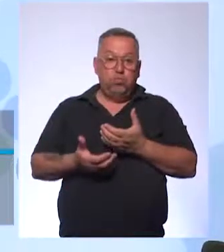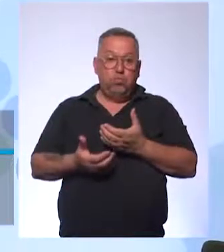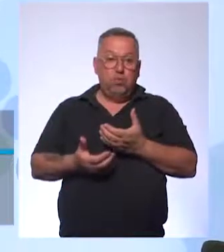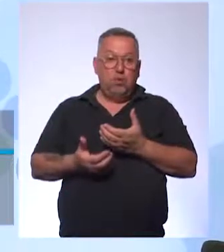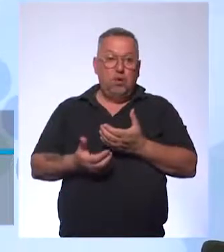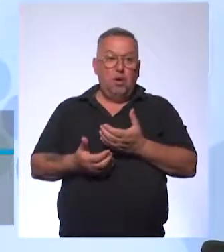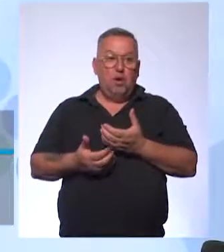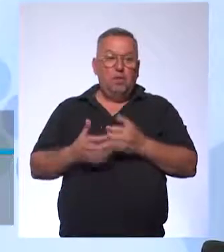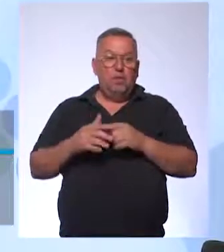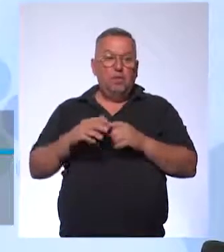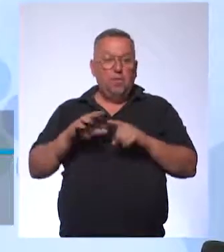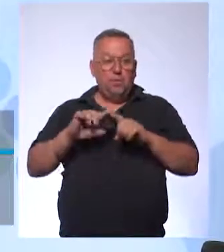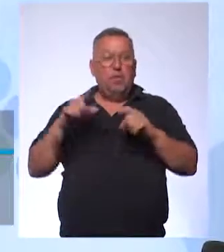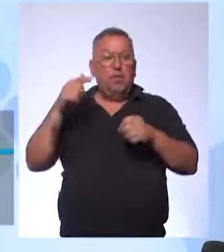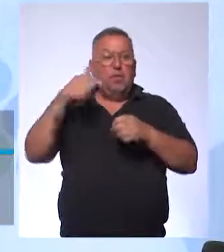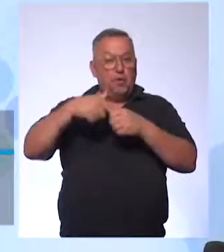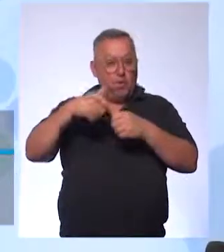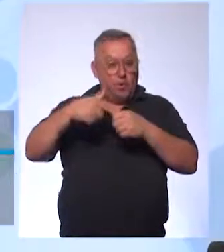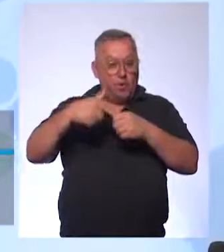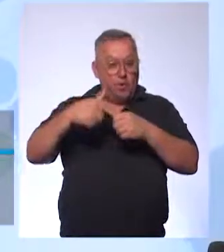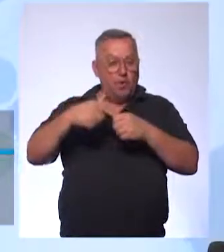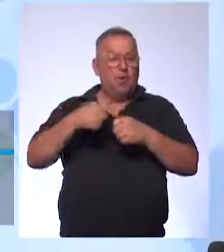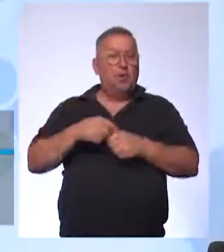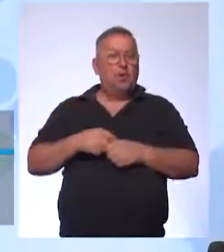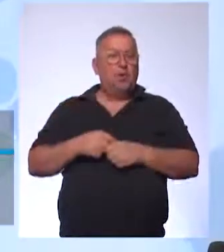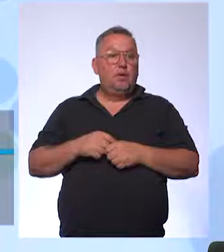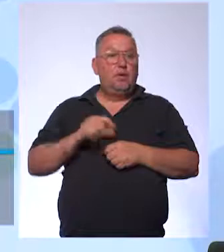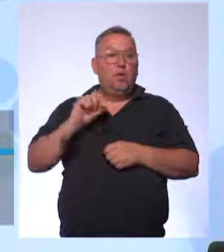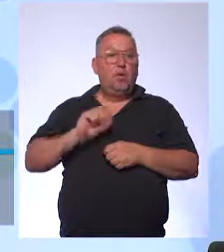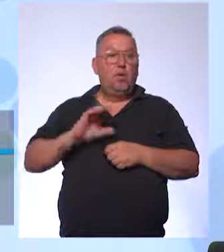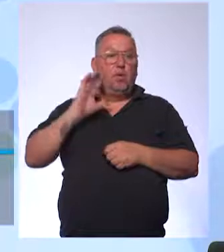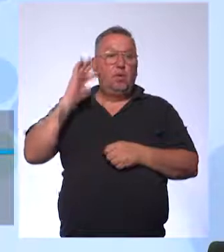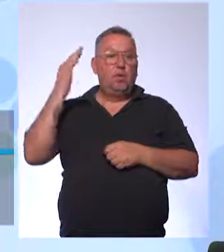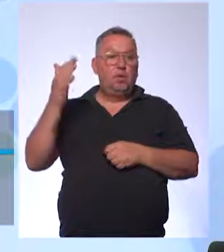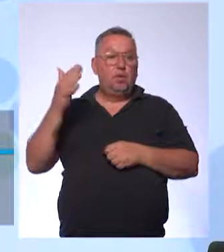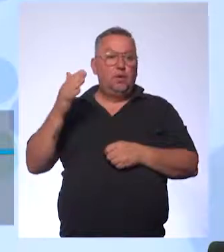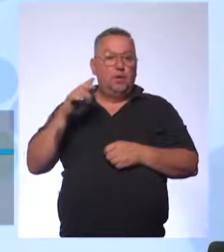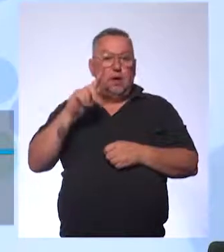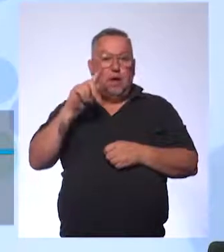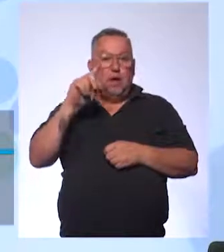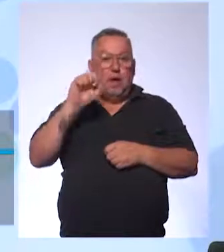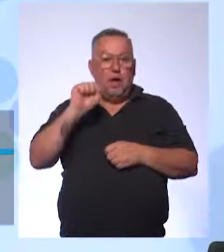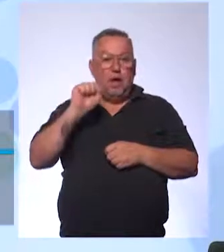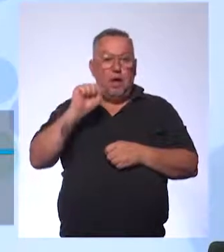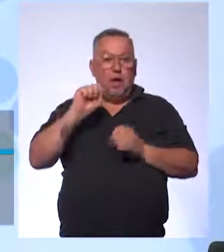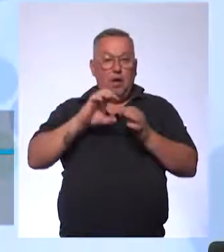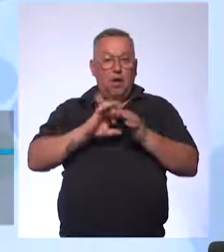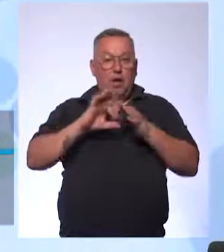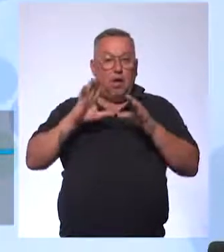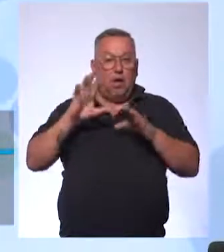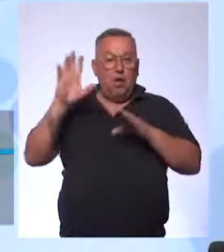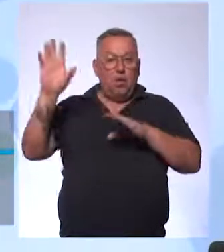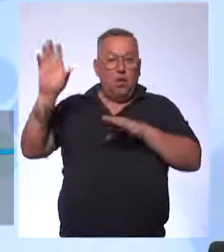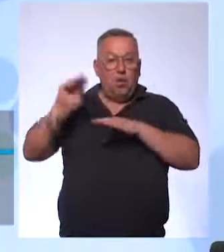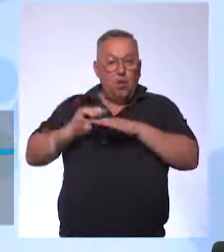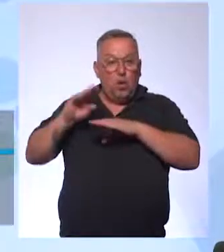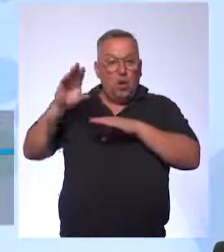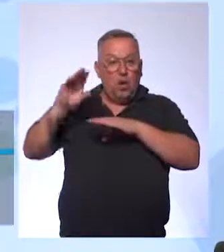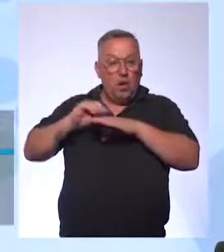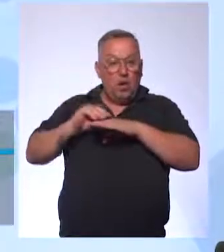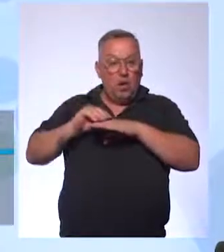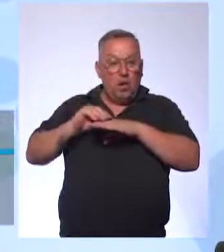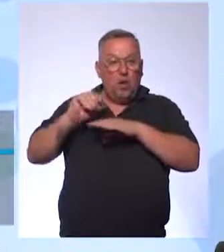esse hidrocarboneto, no caso o petróleo? Eu libero esse gás carbônico que foi sequestrado